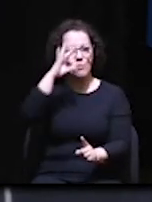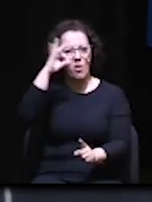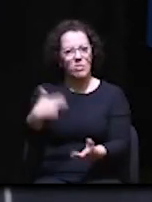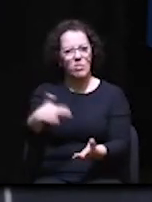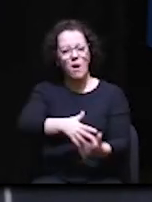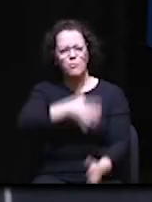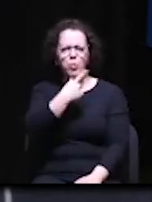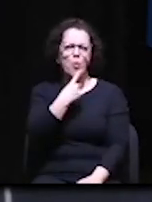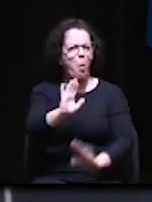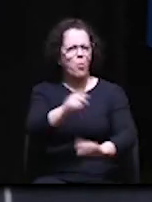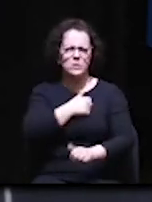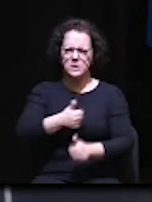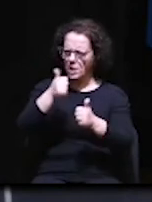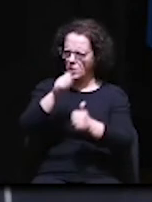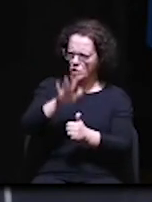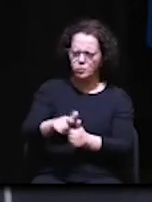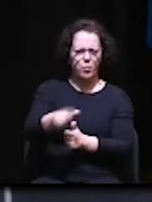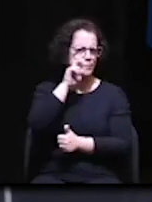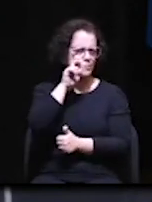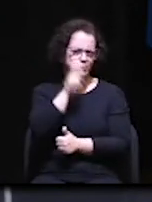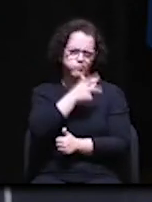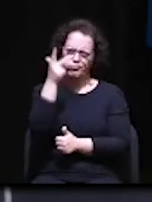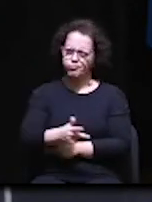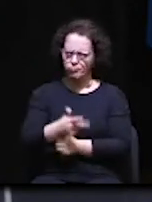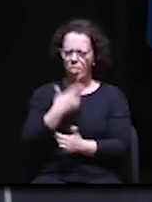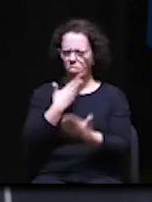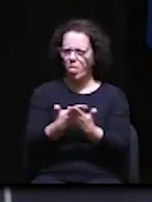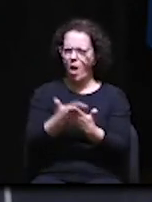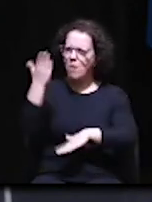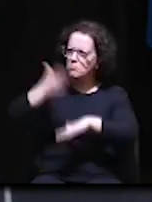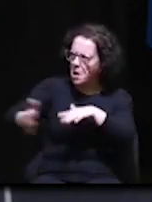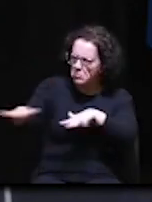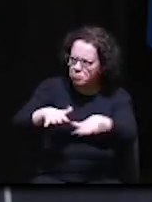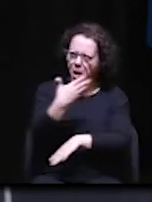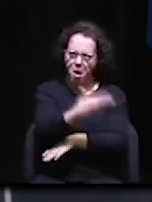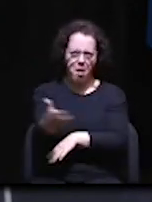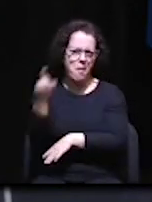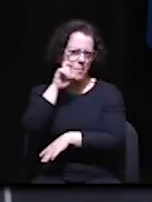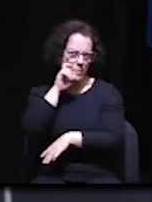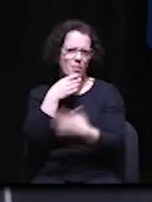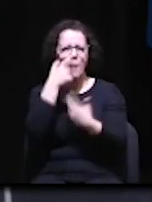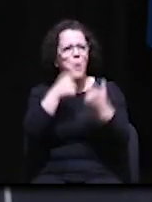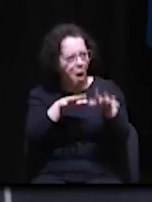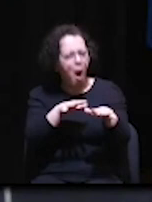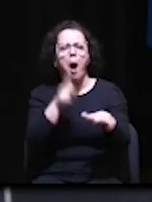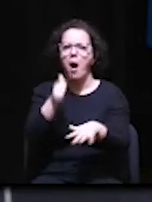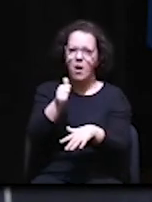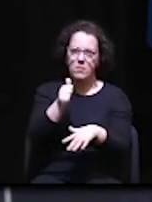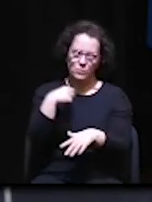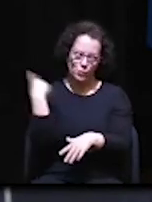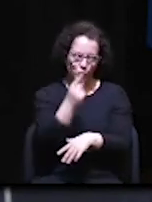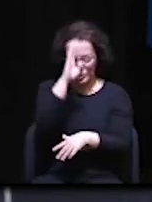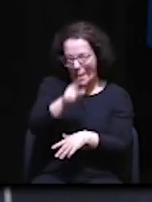Moedas, quando garantiu que a cidade estava extremamente preparada para a possibilidade de um sismo. Sabemos todos que não é